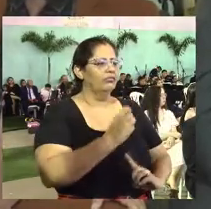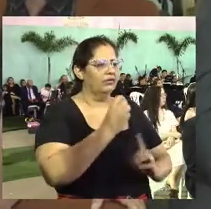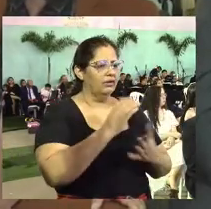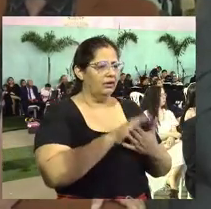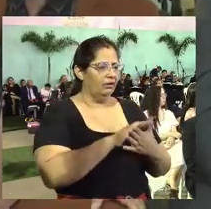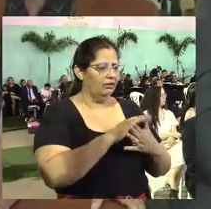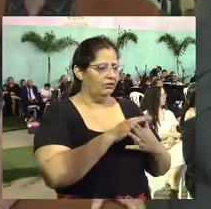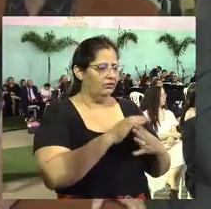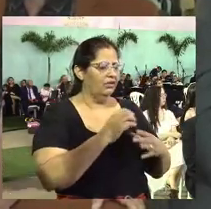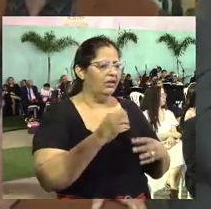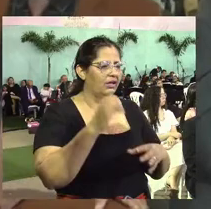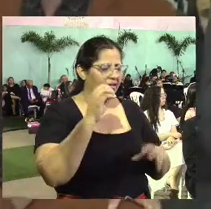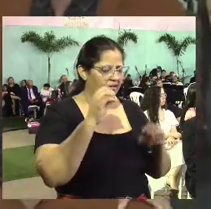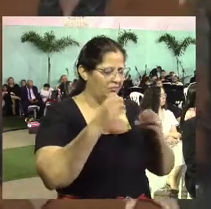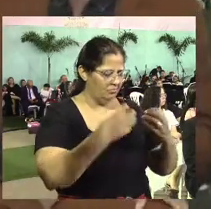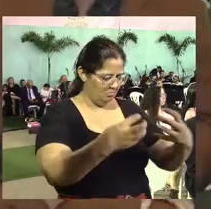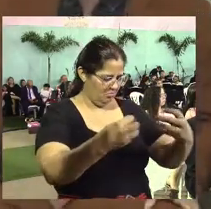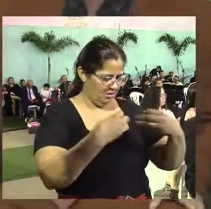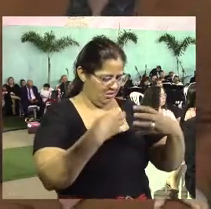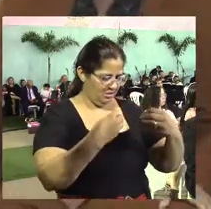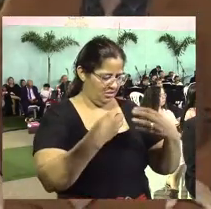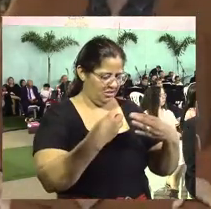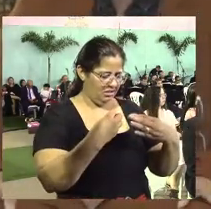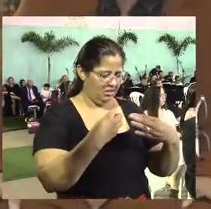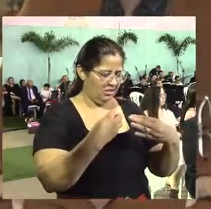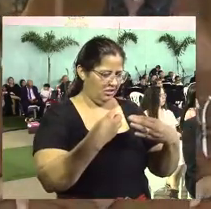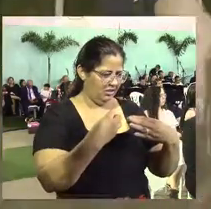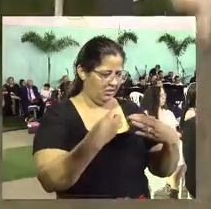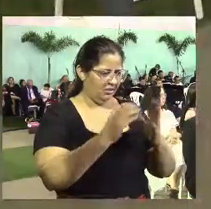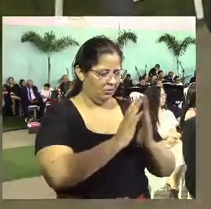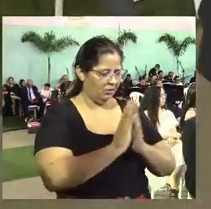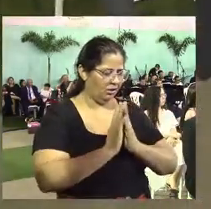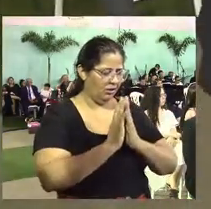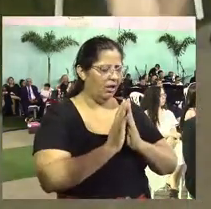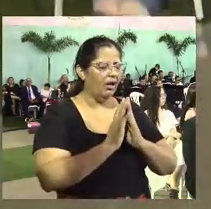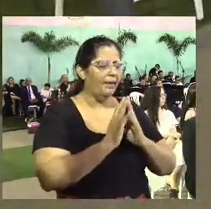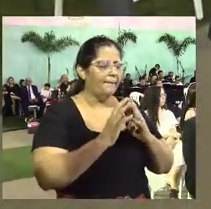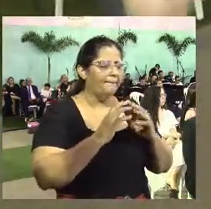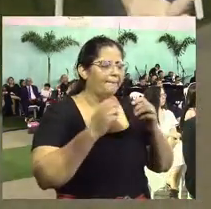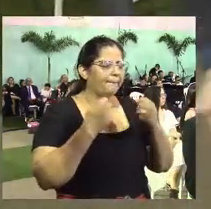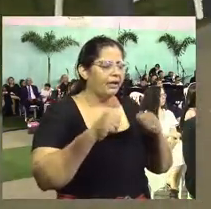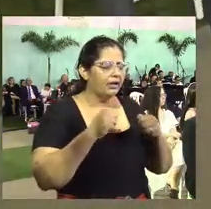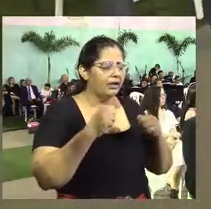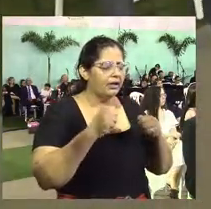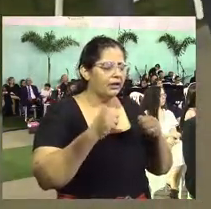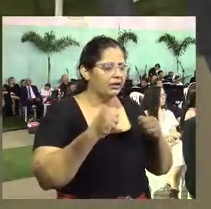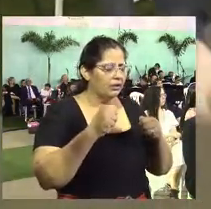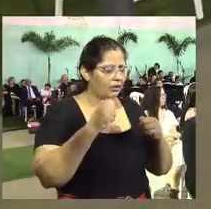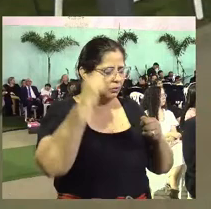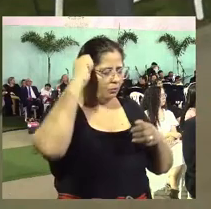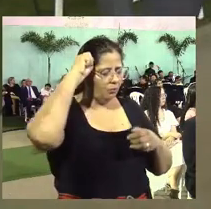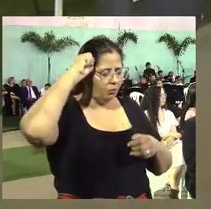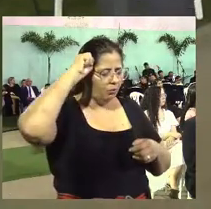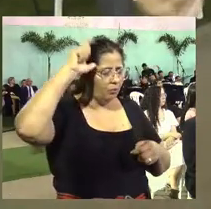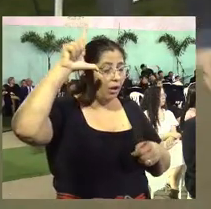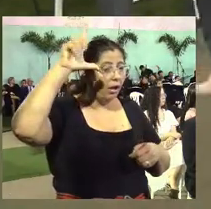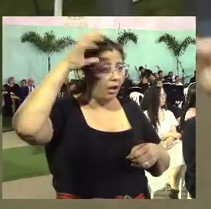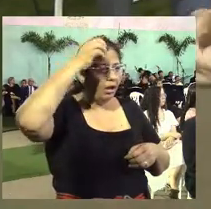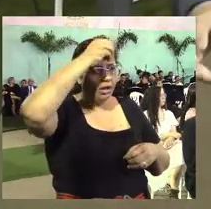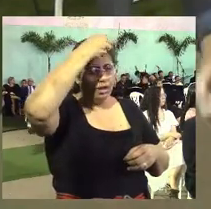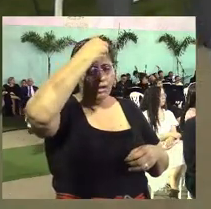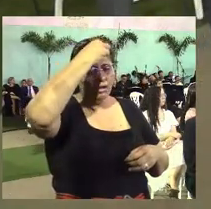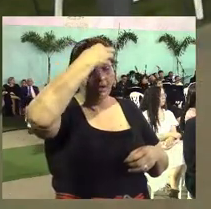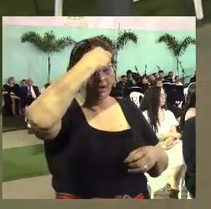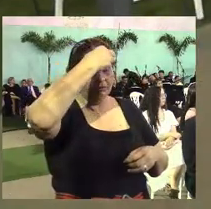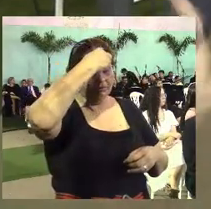ensina a orar pela pessoa entubada ao Espírito Santo me disse hora vim abrir o subconsciente essa pessoa em coma ou como induzido